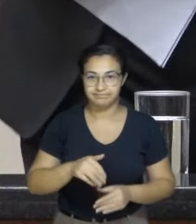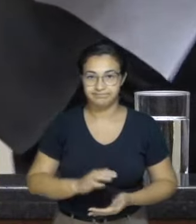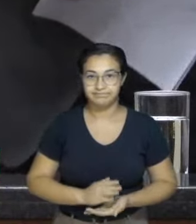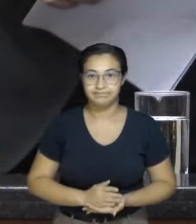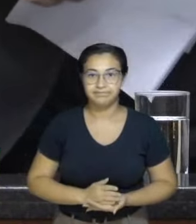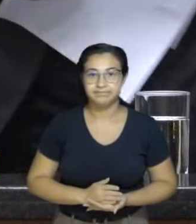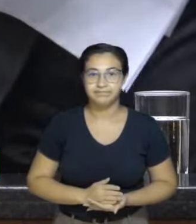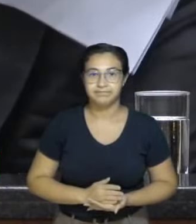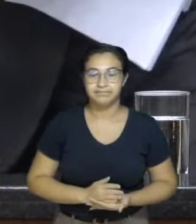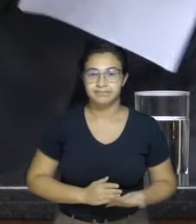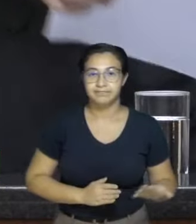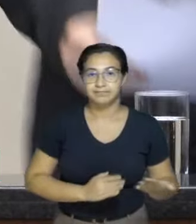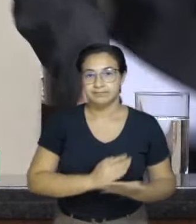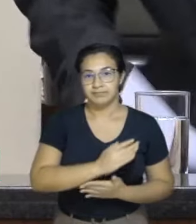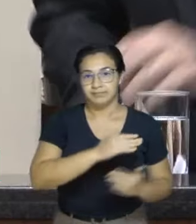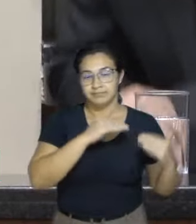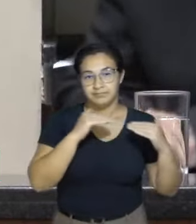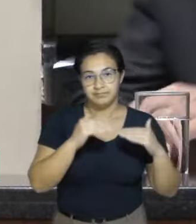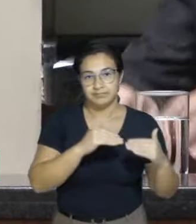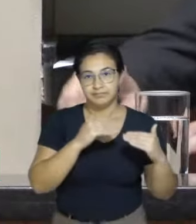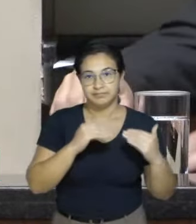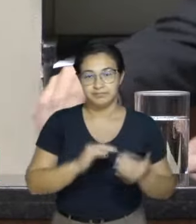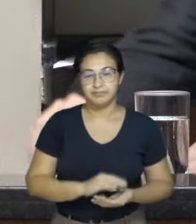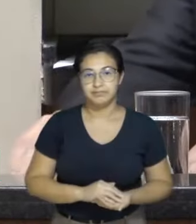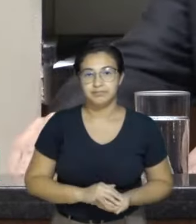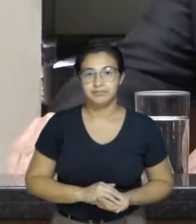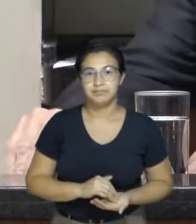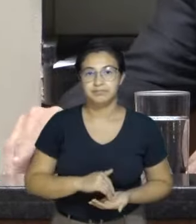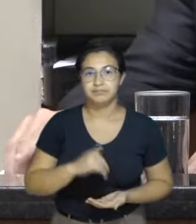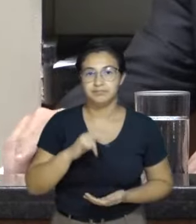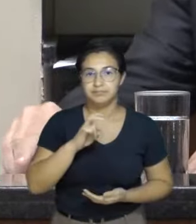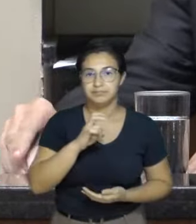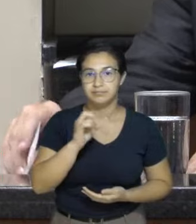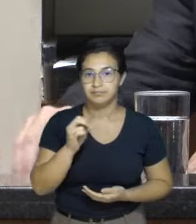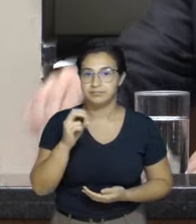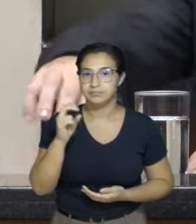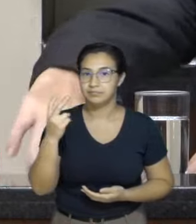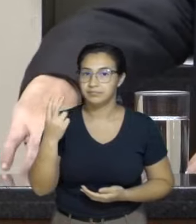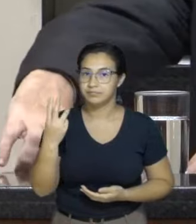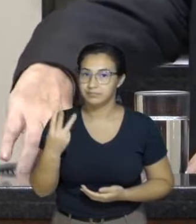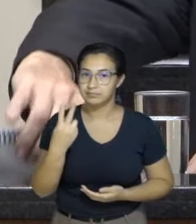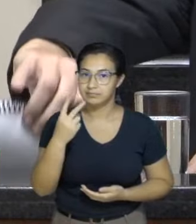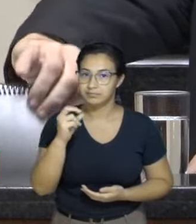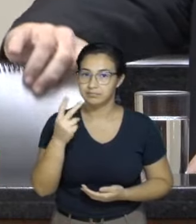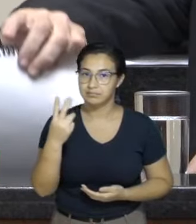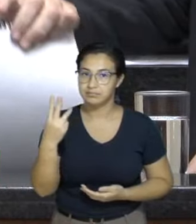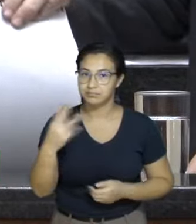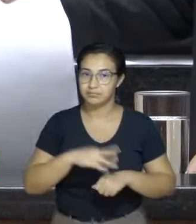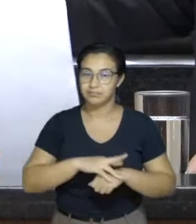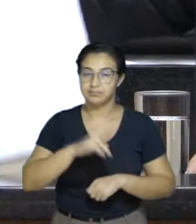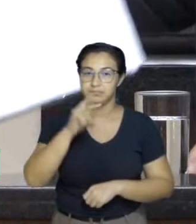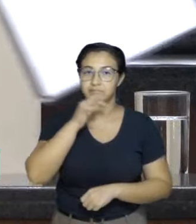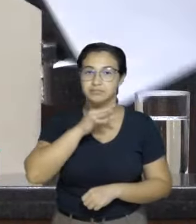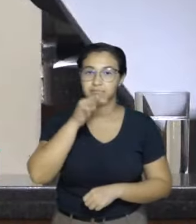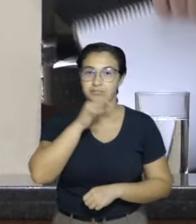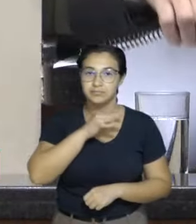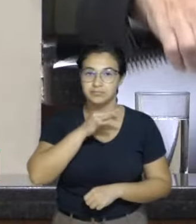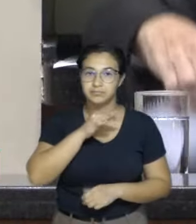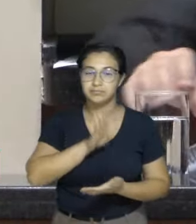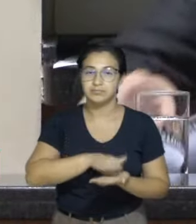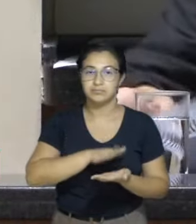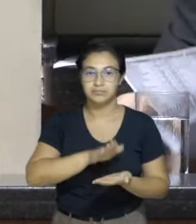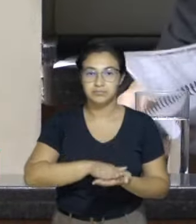permaneçam como se encontra. Aprovado por unanimidade. Moção 503/2023, autoria do deputado Tiago Zilli, manifestando